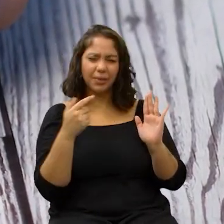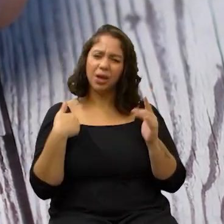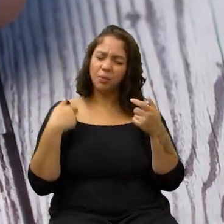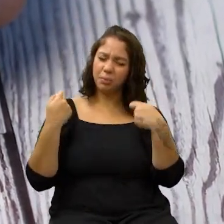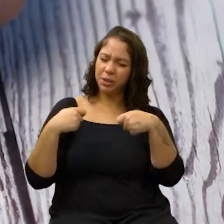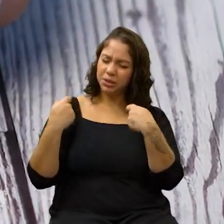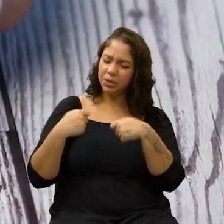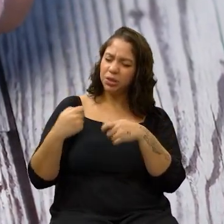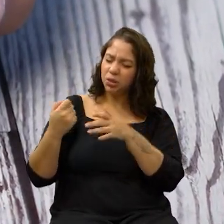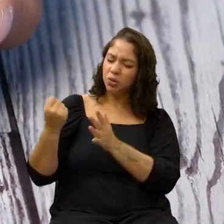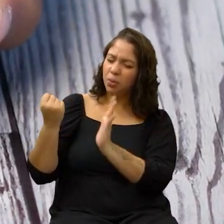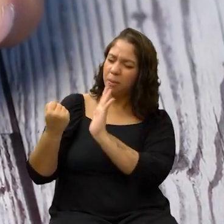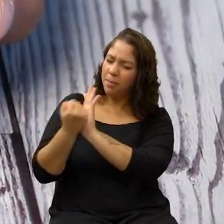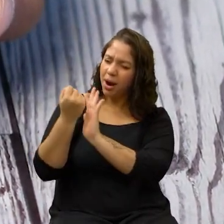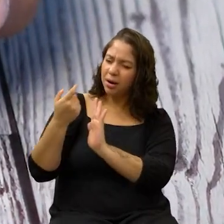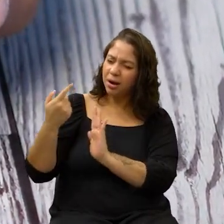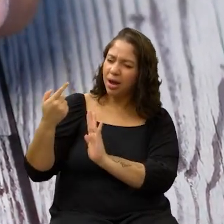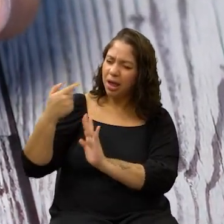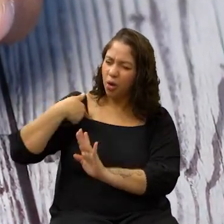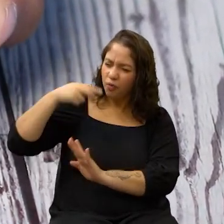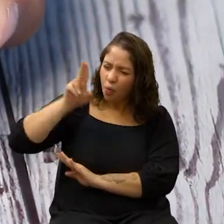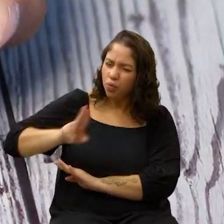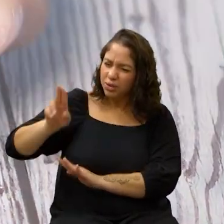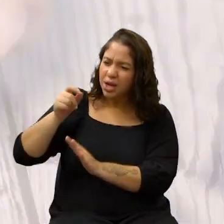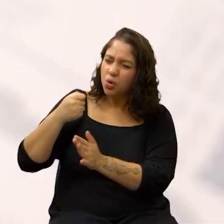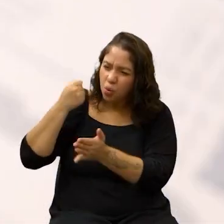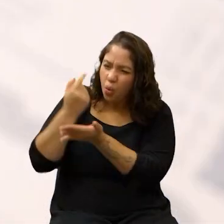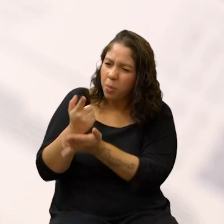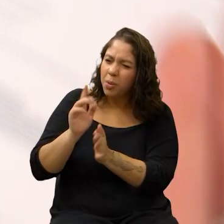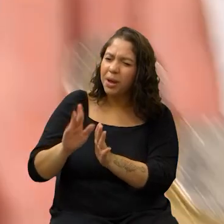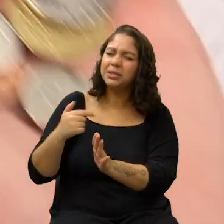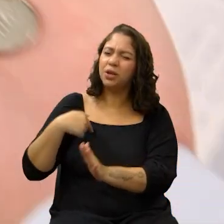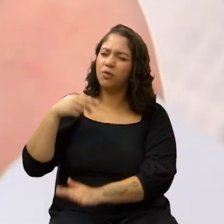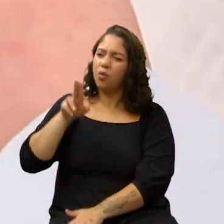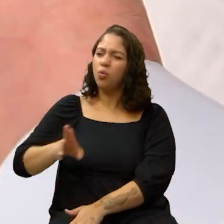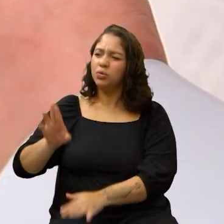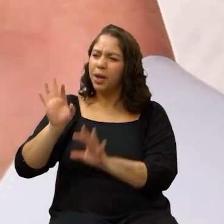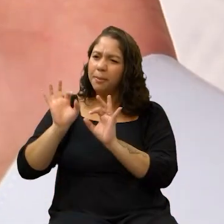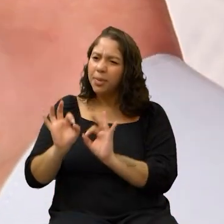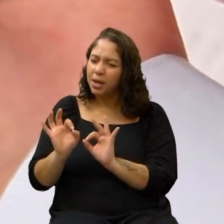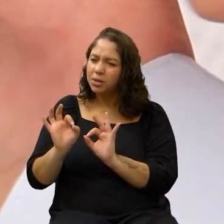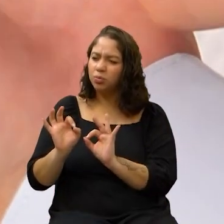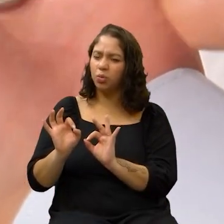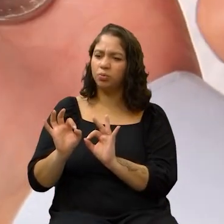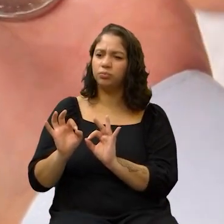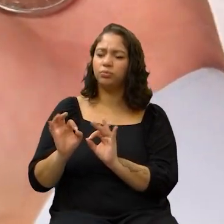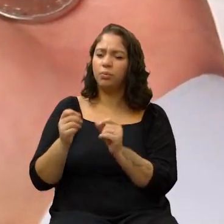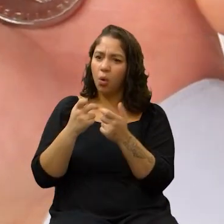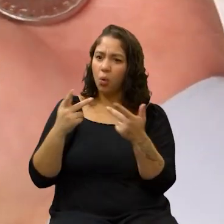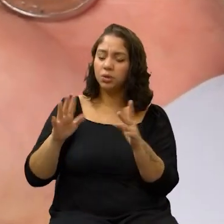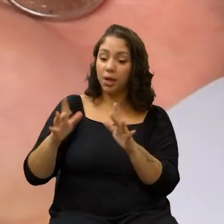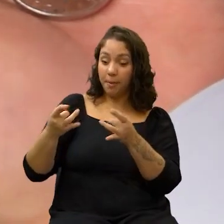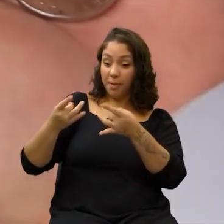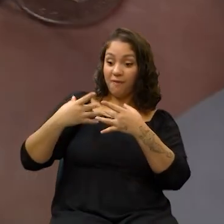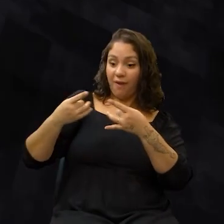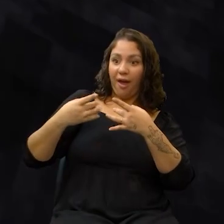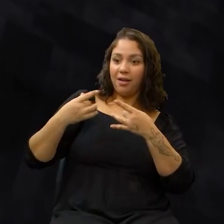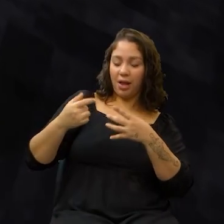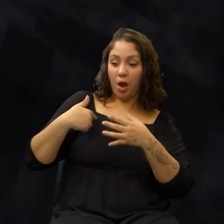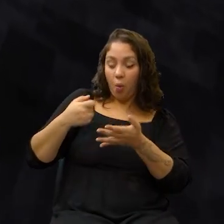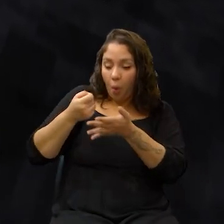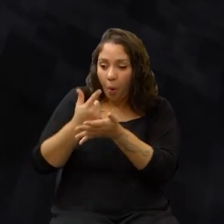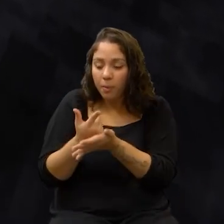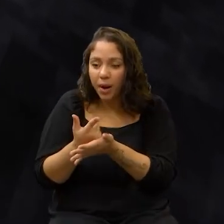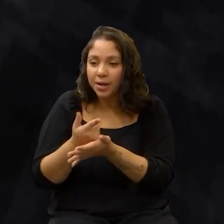ficar com aquela marca? Será que eu vou realmente usar aquele bem de consumo que me está sendo vendido como algo